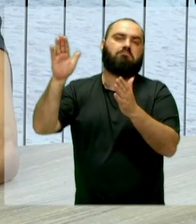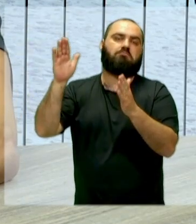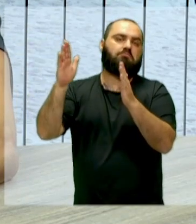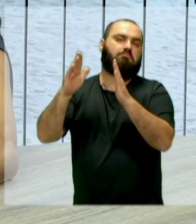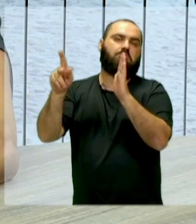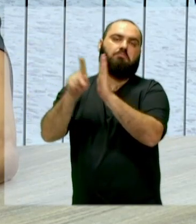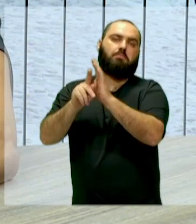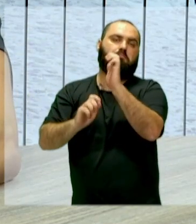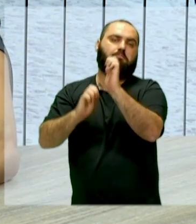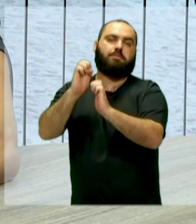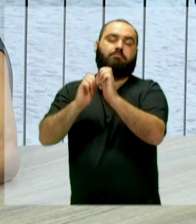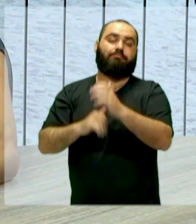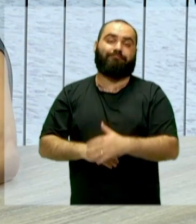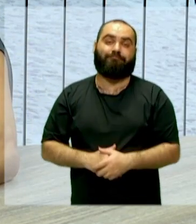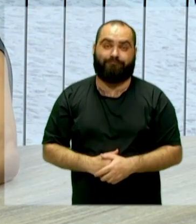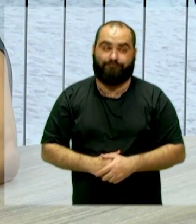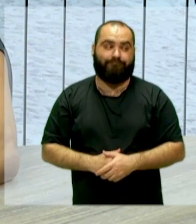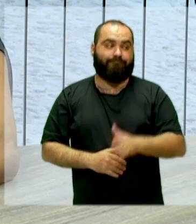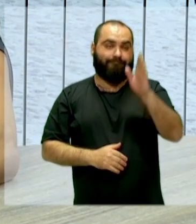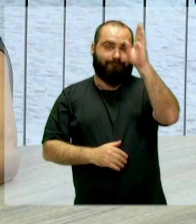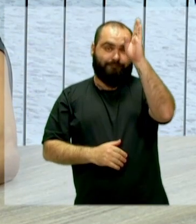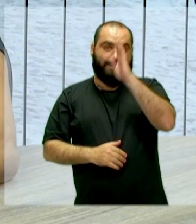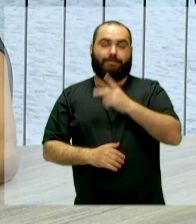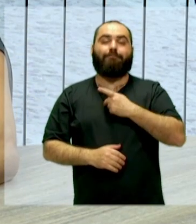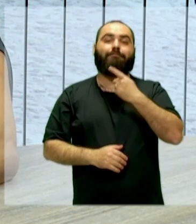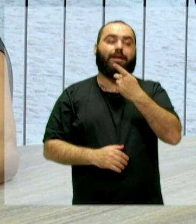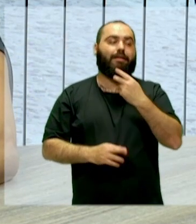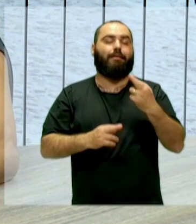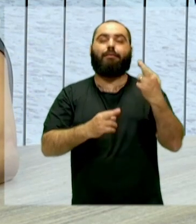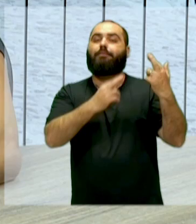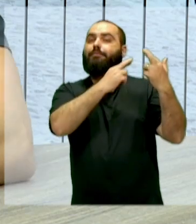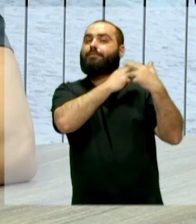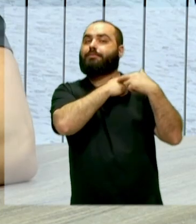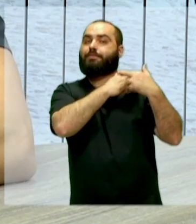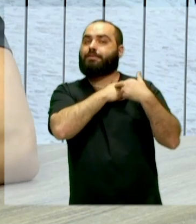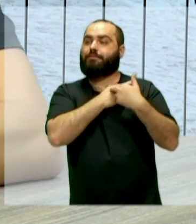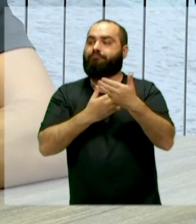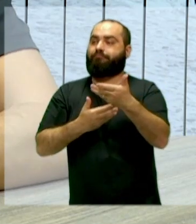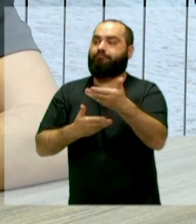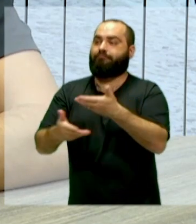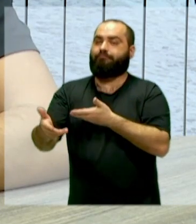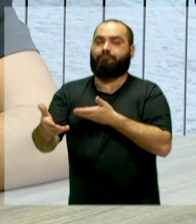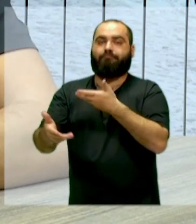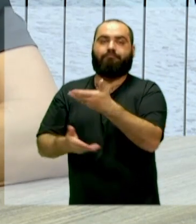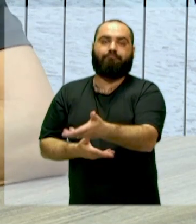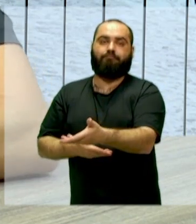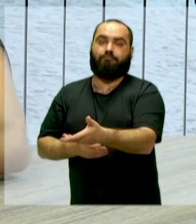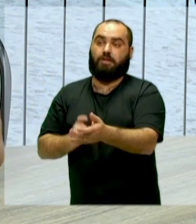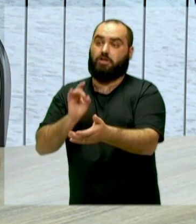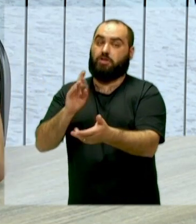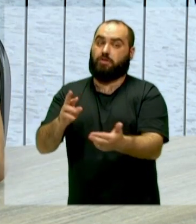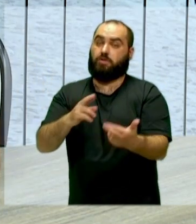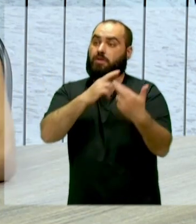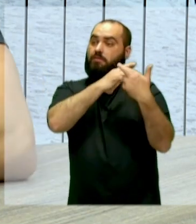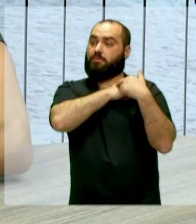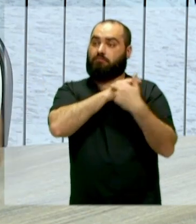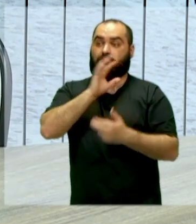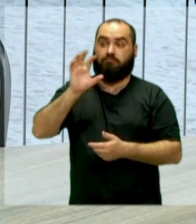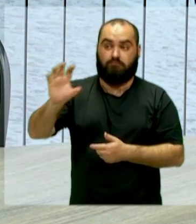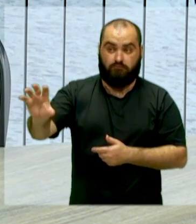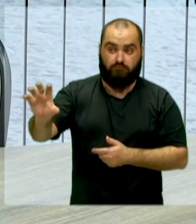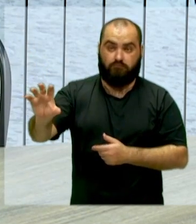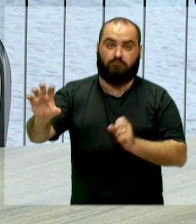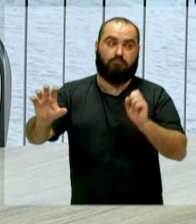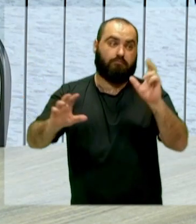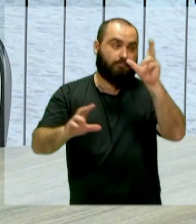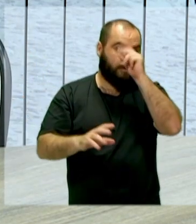resíduos sólidos fala da responsabilidade compartilhada né Não adianta eu achar que é só responsabilidade do cidadão da empresa terceirizada ou